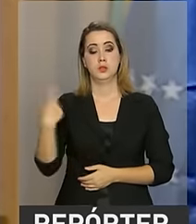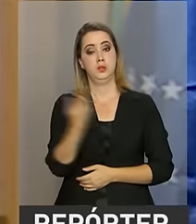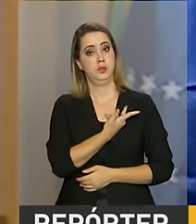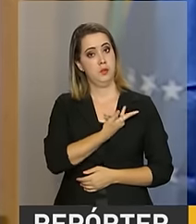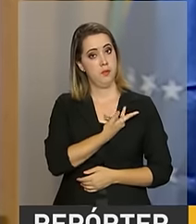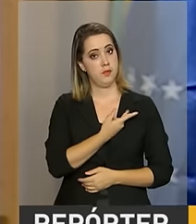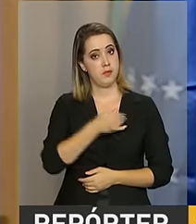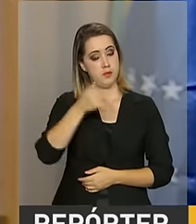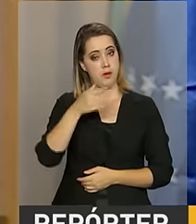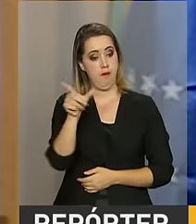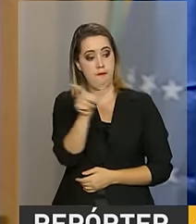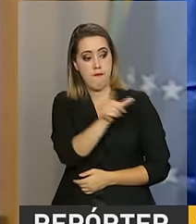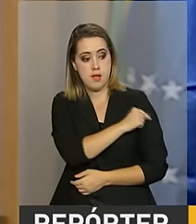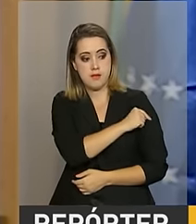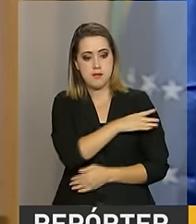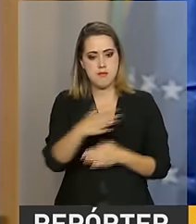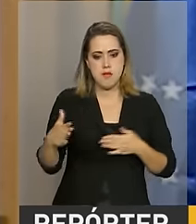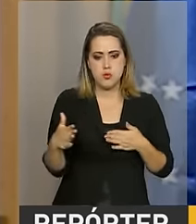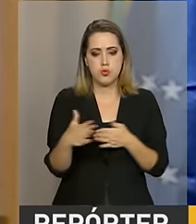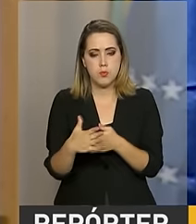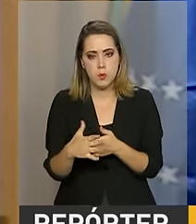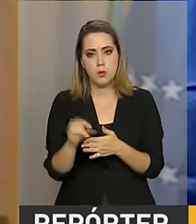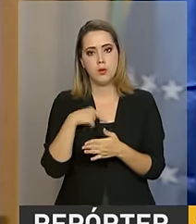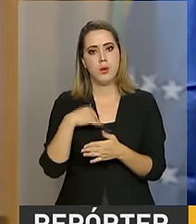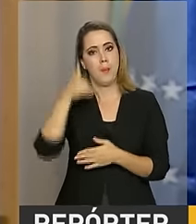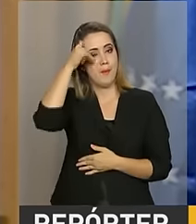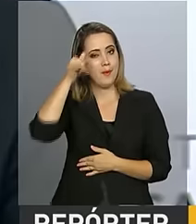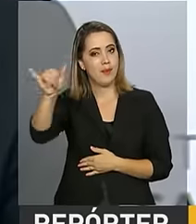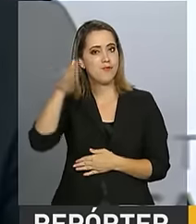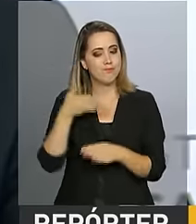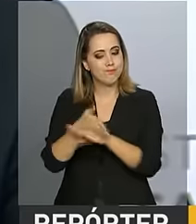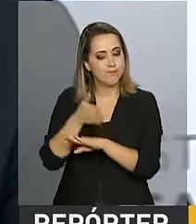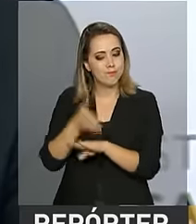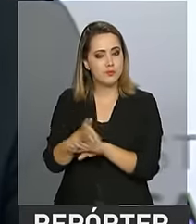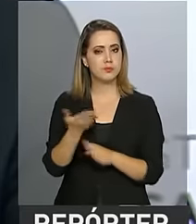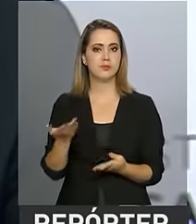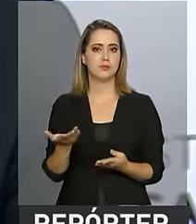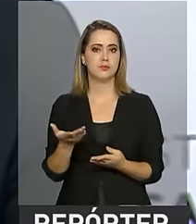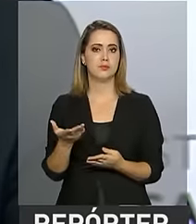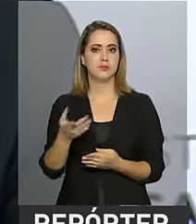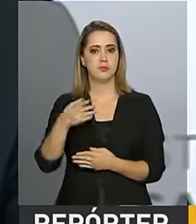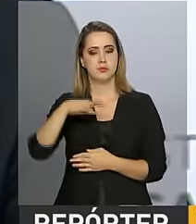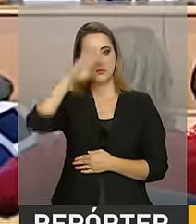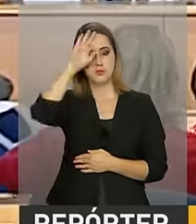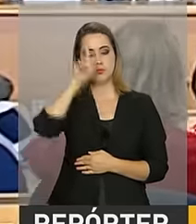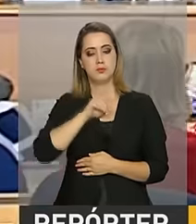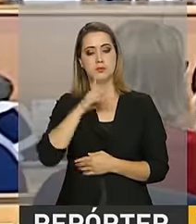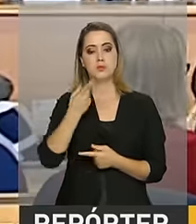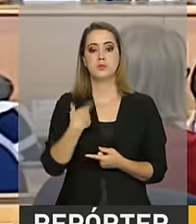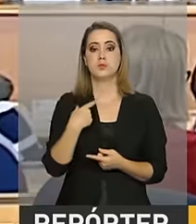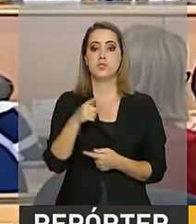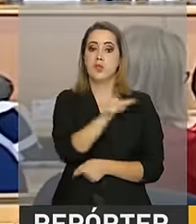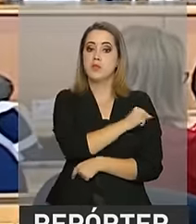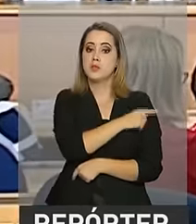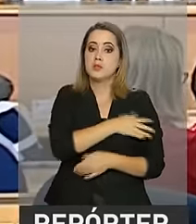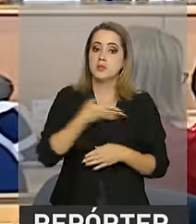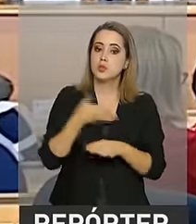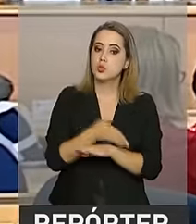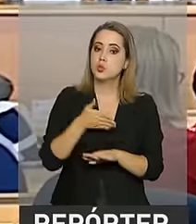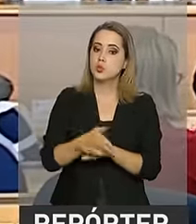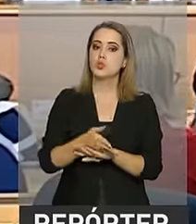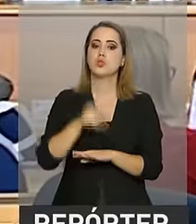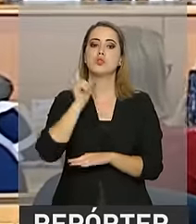evitar que tenhamos uma entrada da febre amarela no nosso estado da vacina que chega em Minas é automaticamente distribuída aos